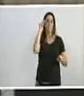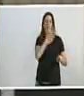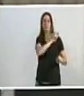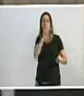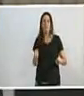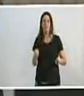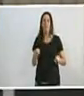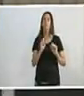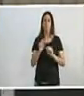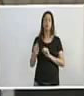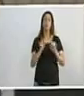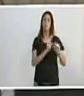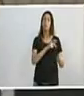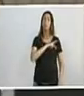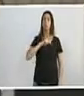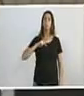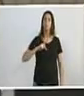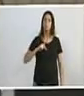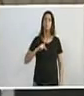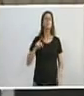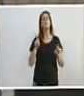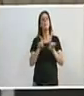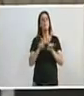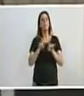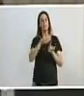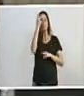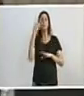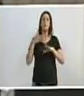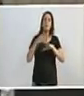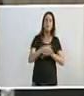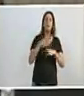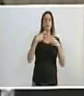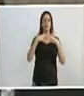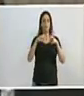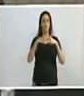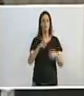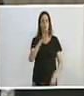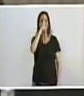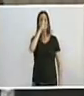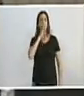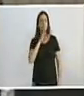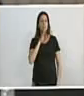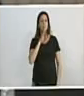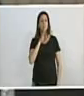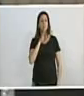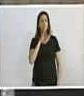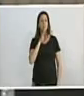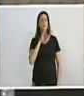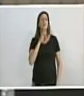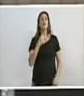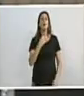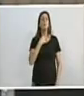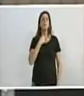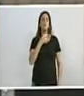poder público pagar essa conta. As pessoas que entram no ônibus e não pagam, elas não deveriam ser custeadas pelo poder concedente,